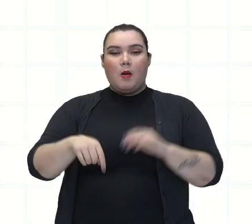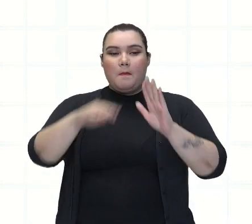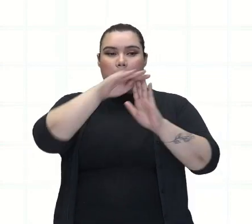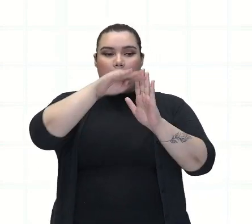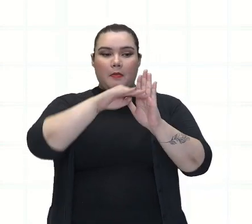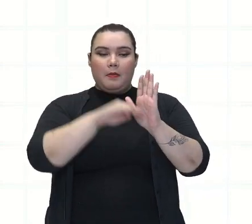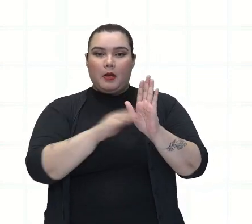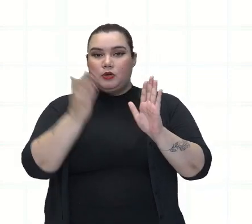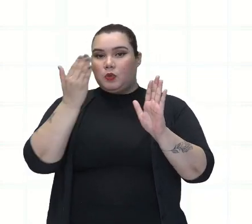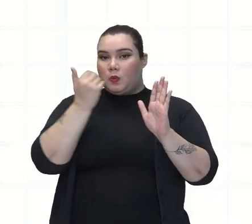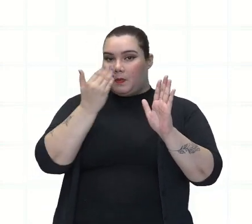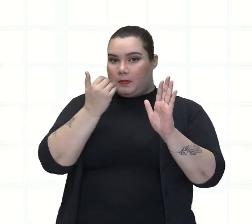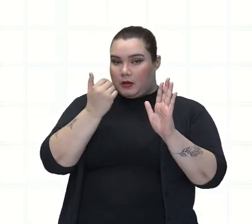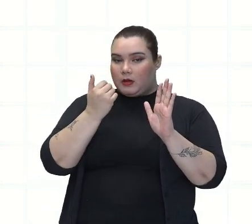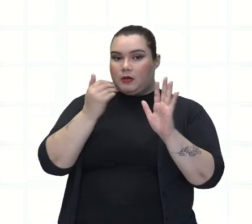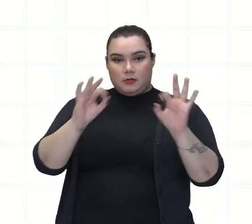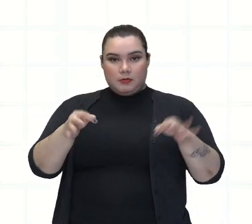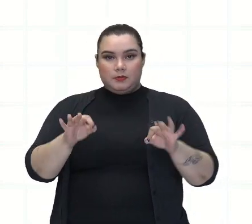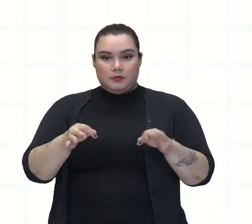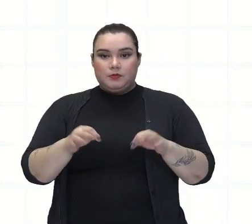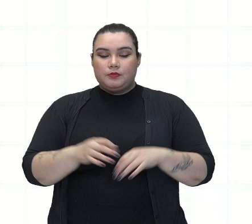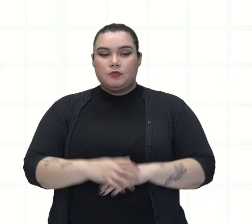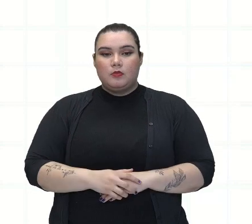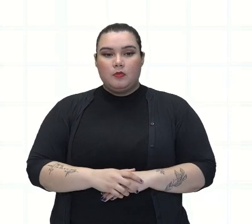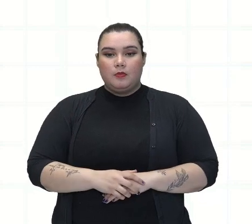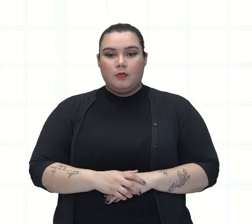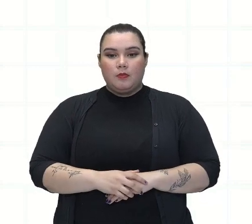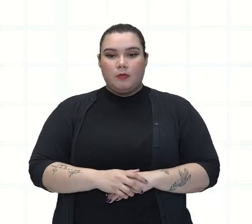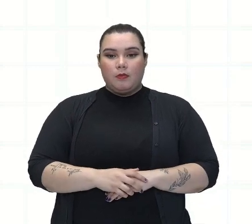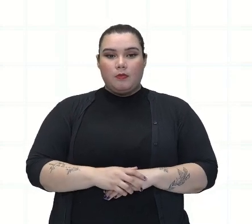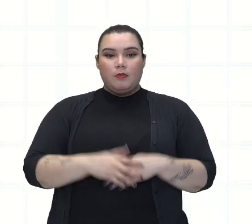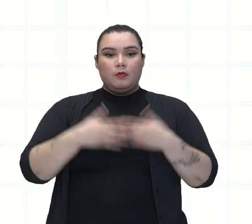de receita, certo? As